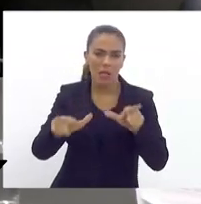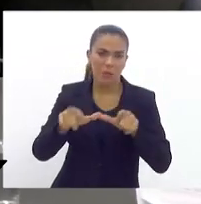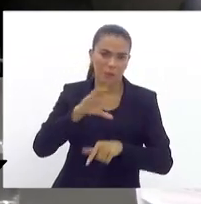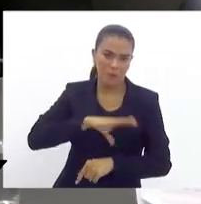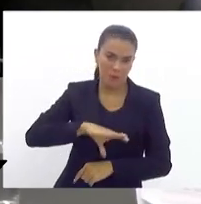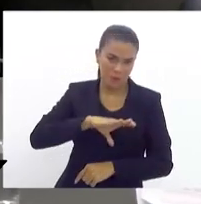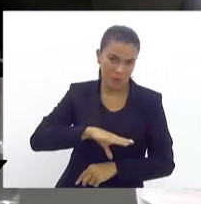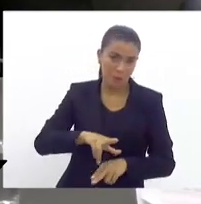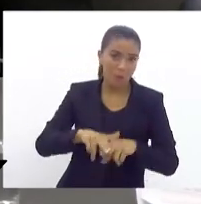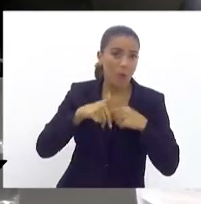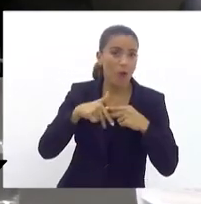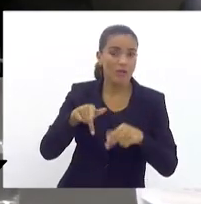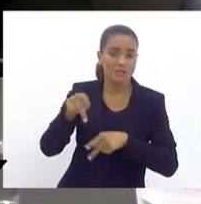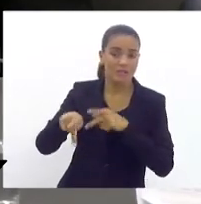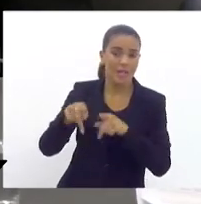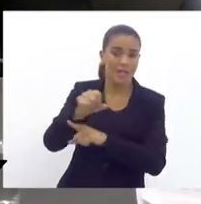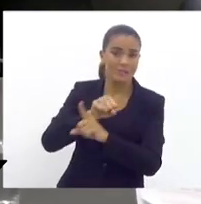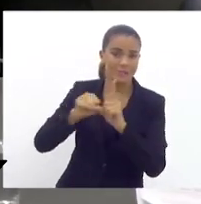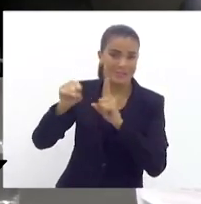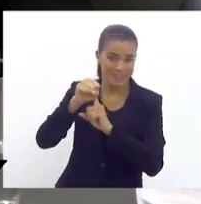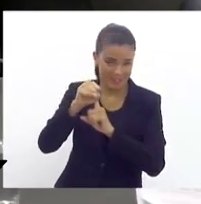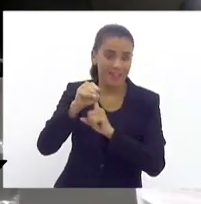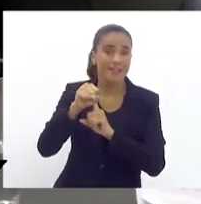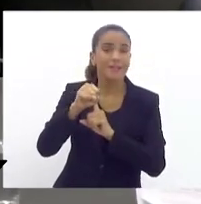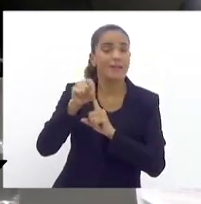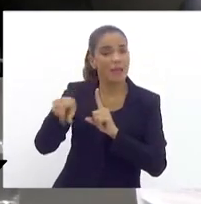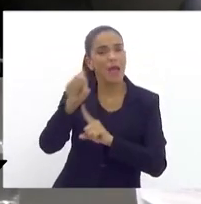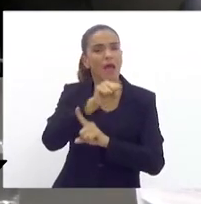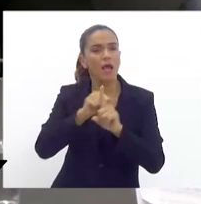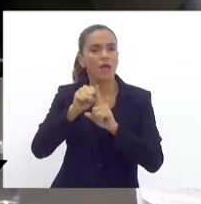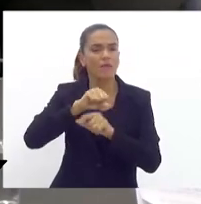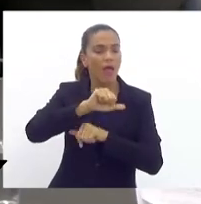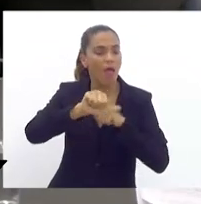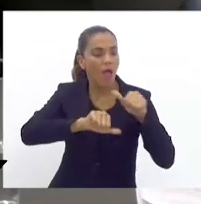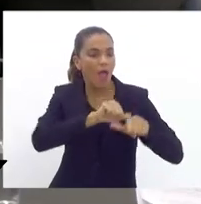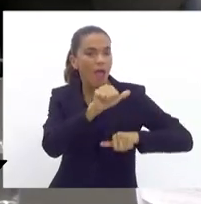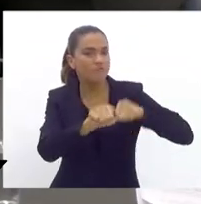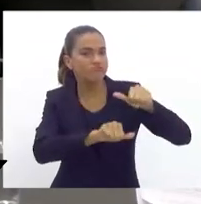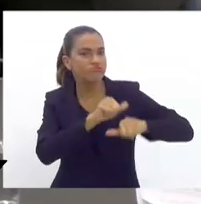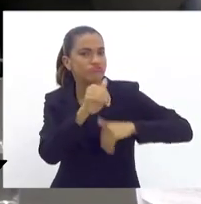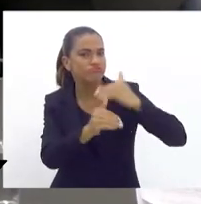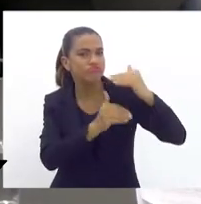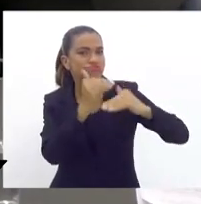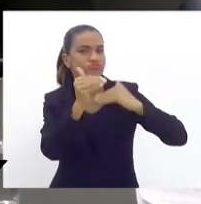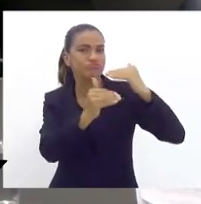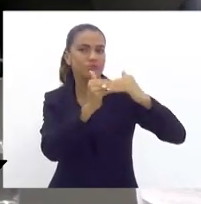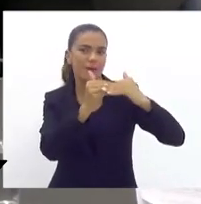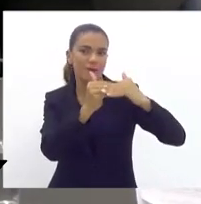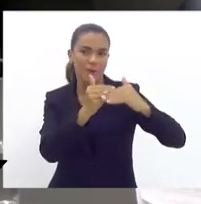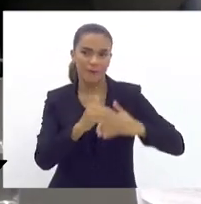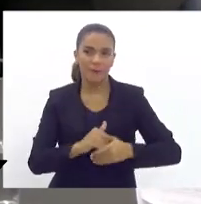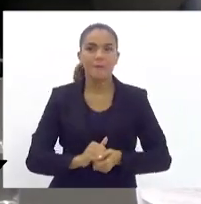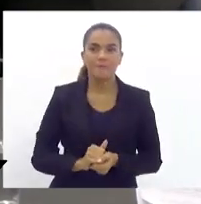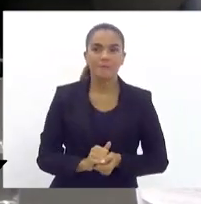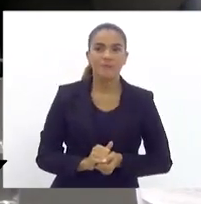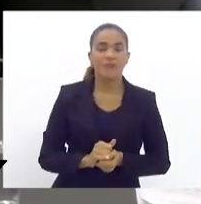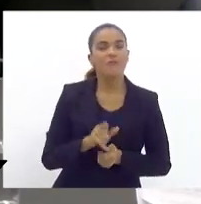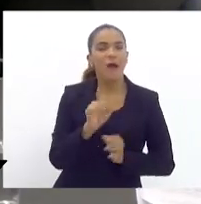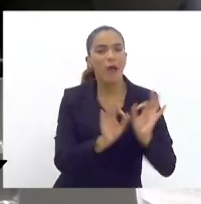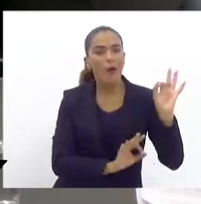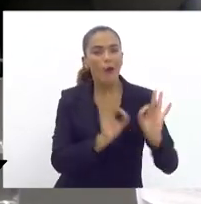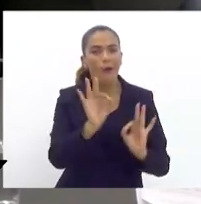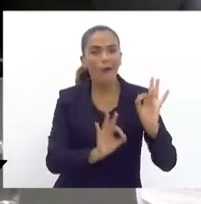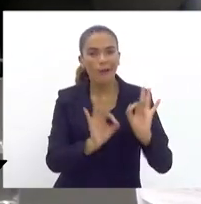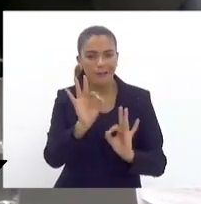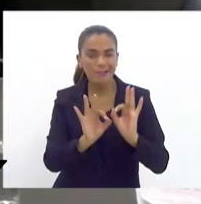da demanda da sociedade. A sociedade ela vai mudando, ela vai, enfim, se